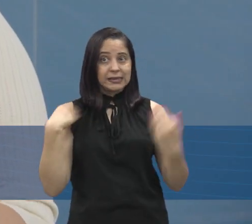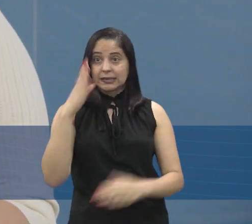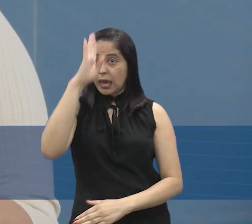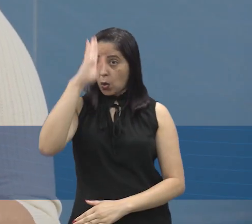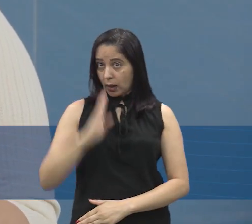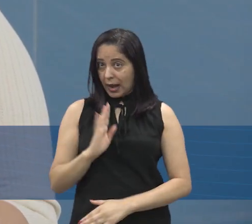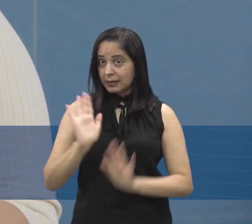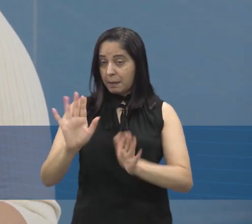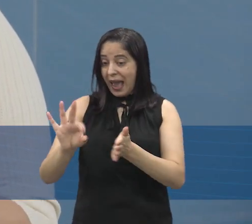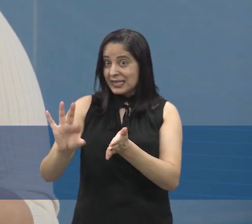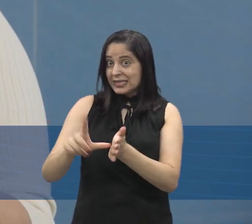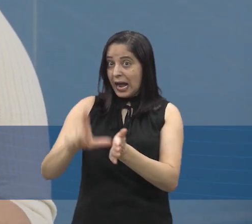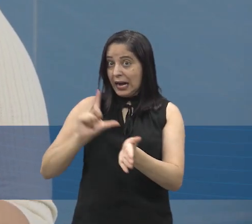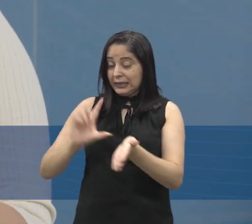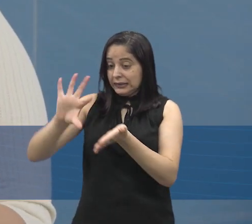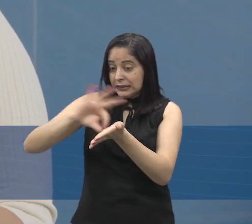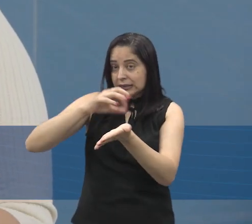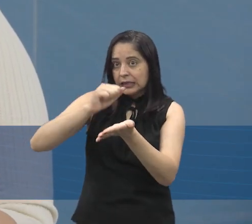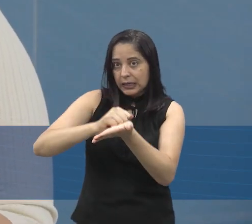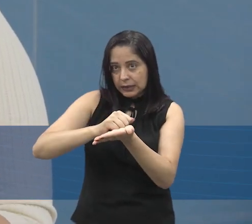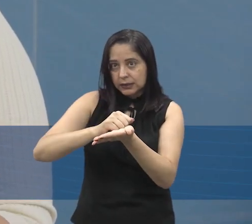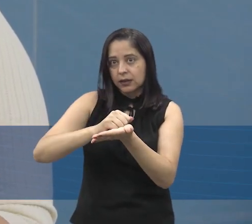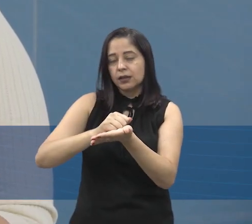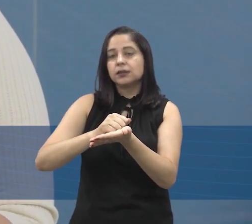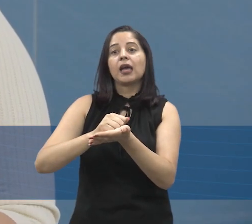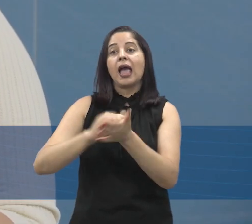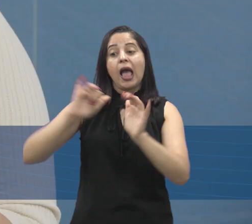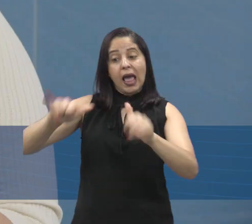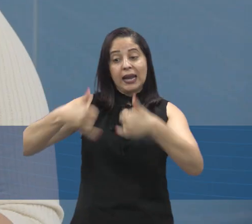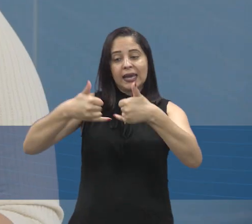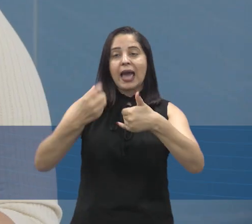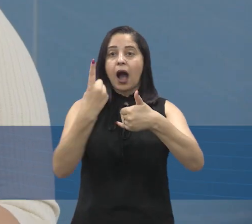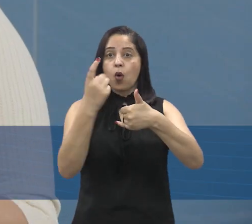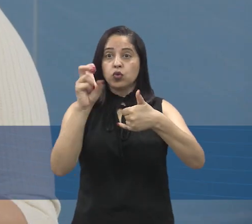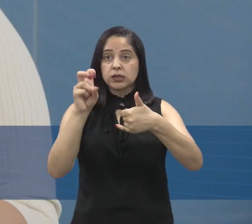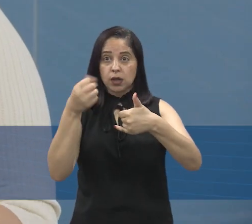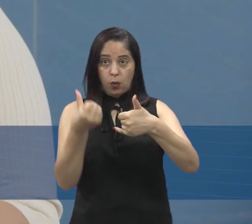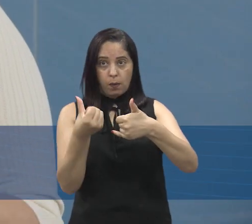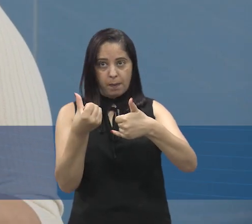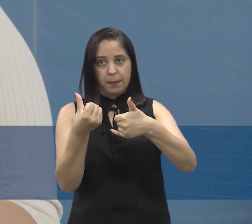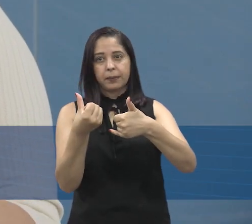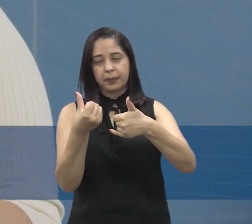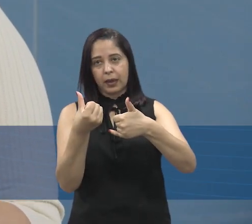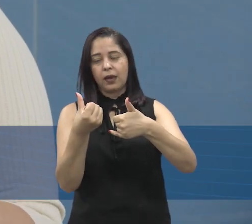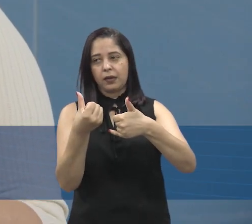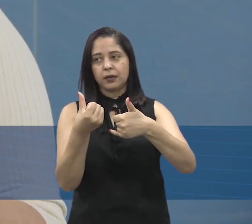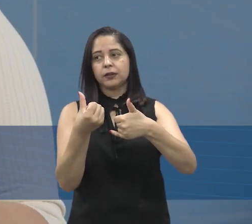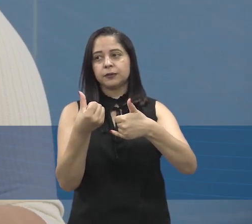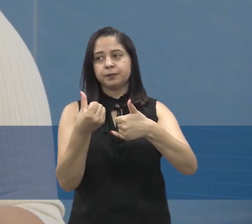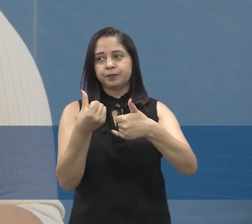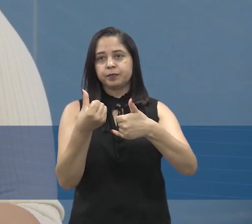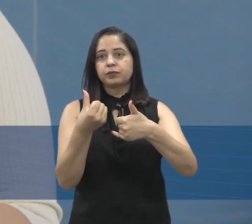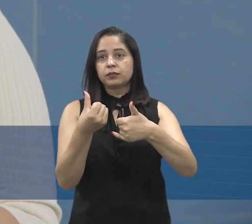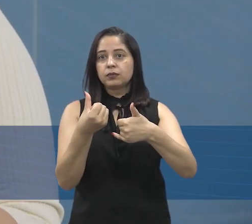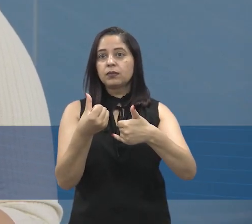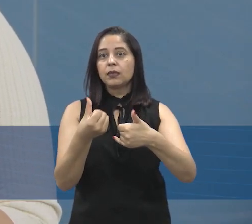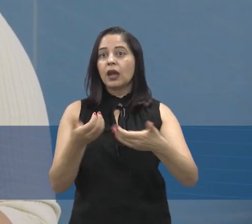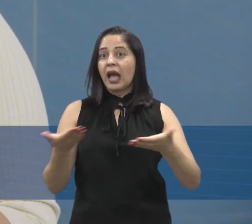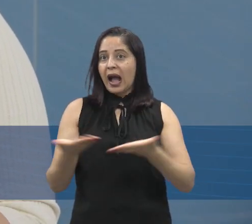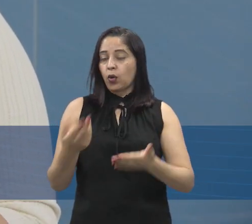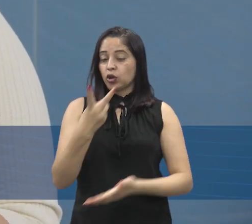inscrições elas acontecem através da Central 156 da Prefeitura. E temos aí um grande calendário a cumprir